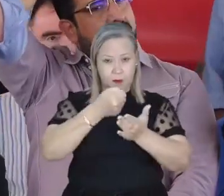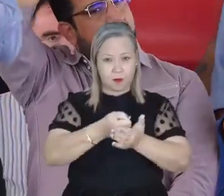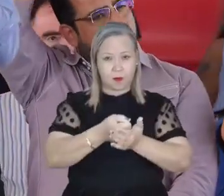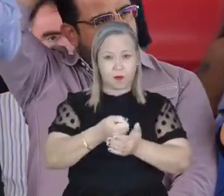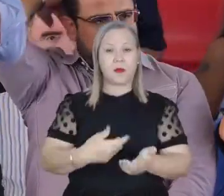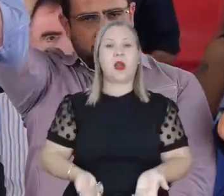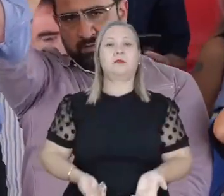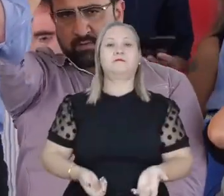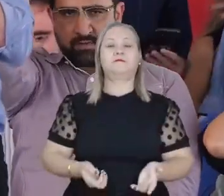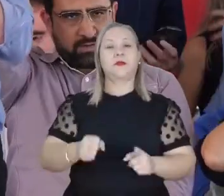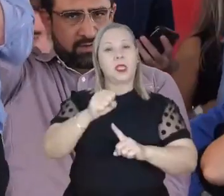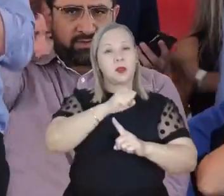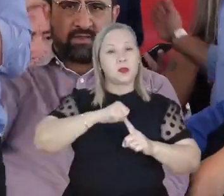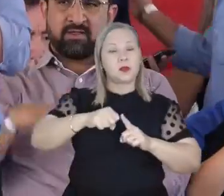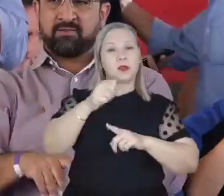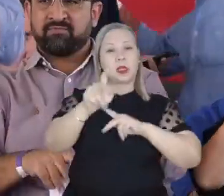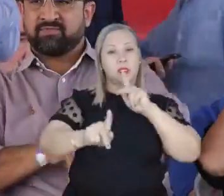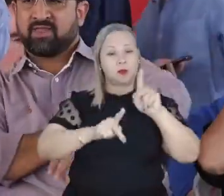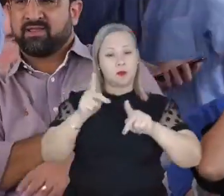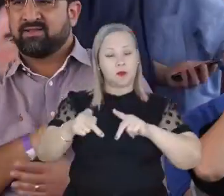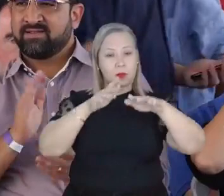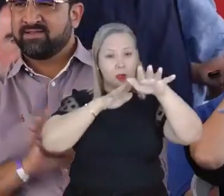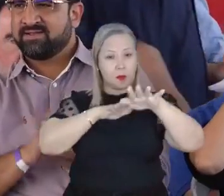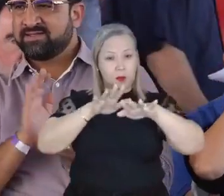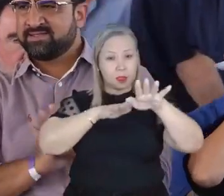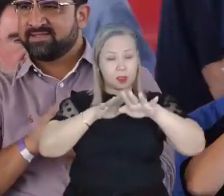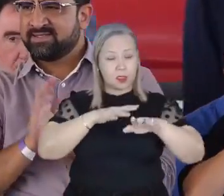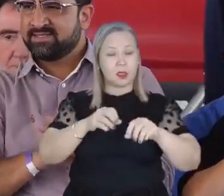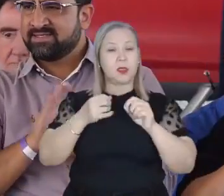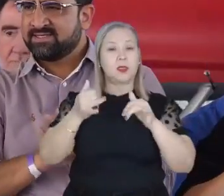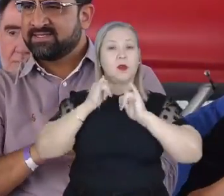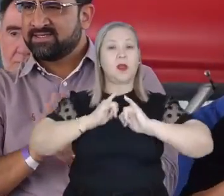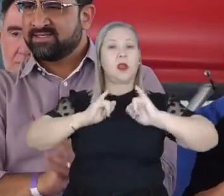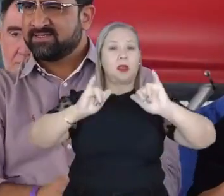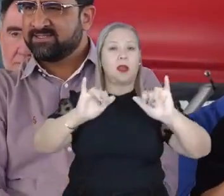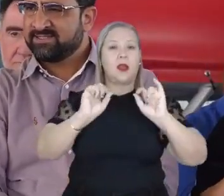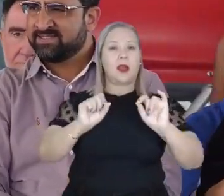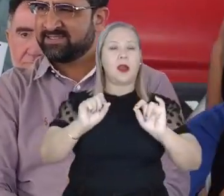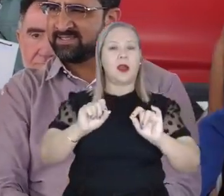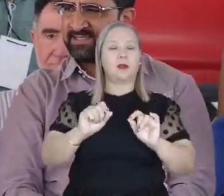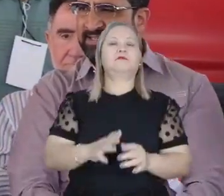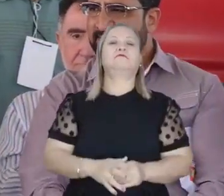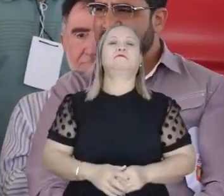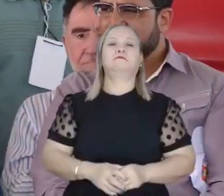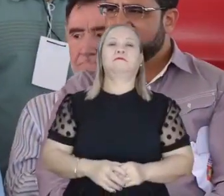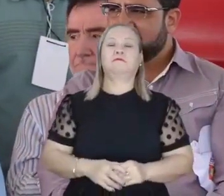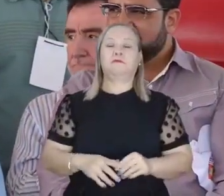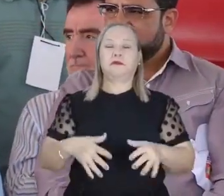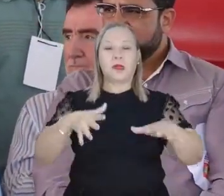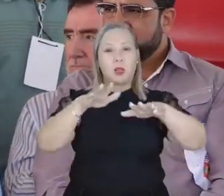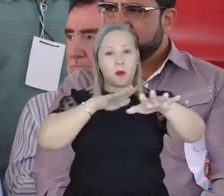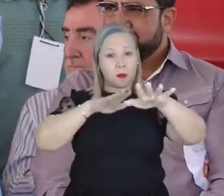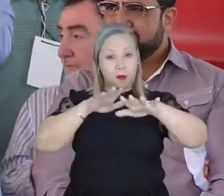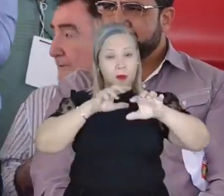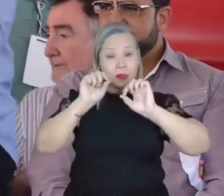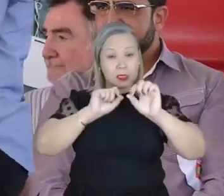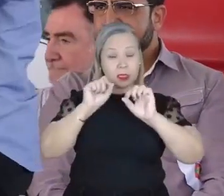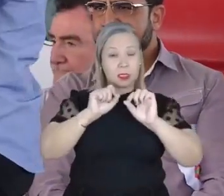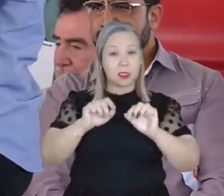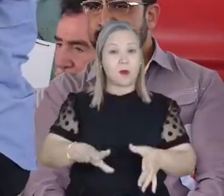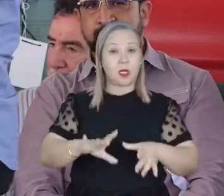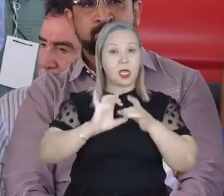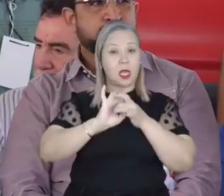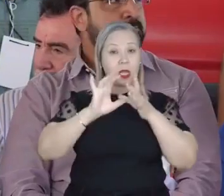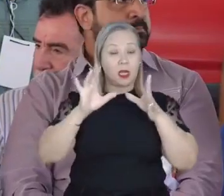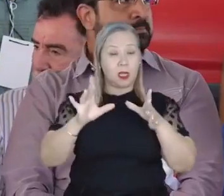um recado: tira o pé da minha serra. Essa é a mobilização que hoje mobiliza o país. E por último,